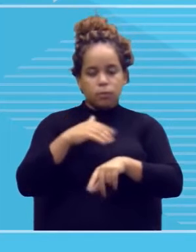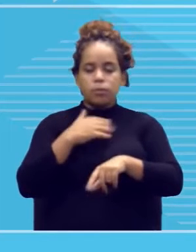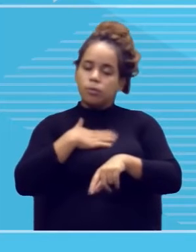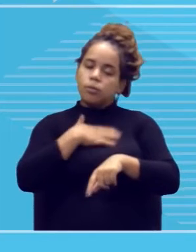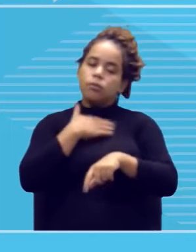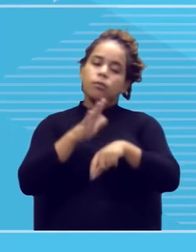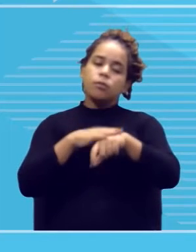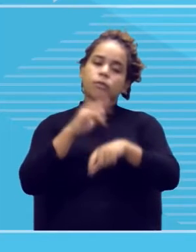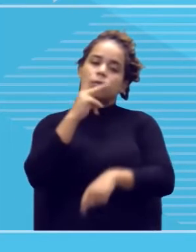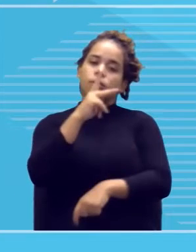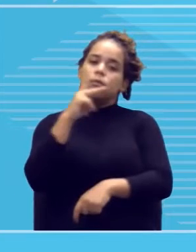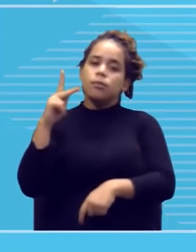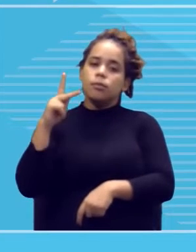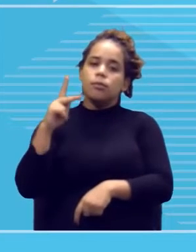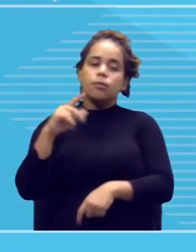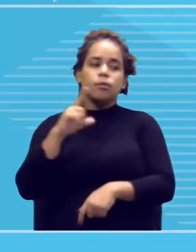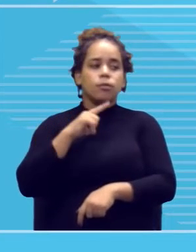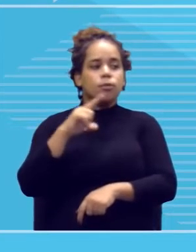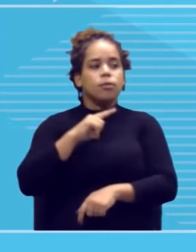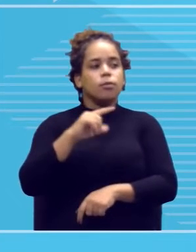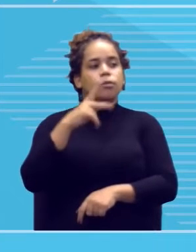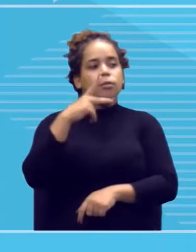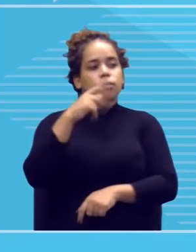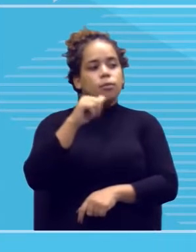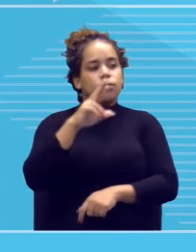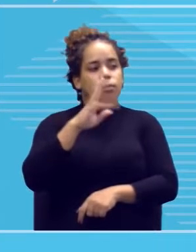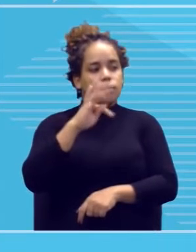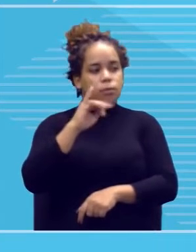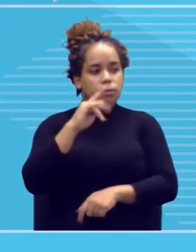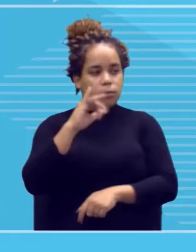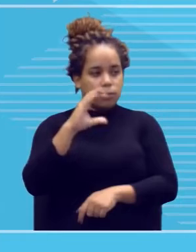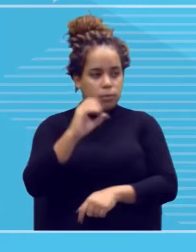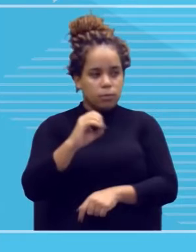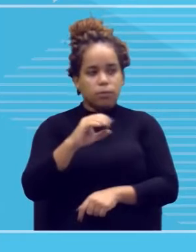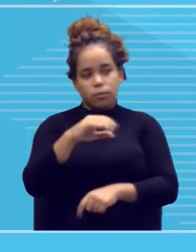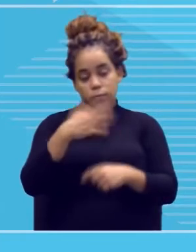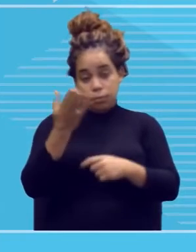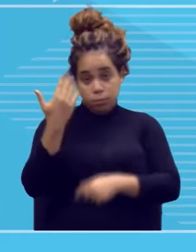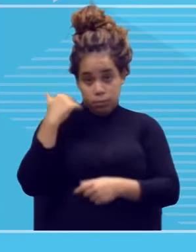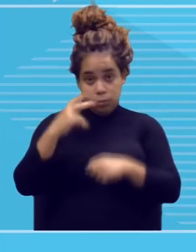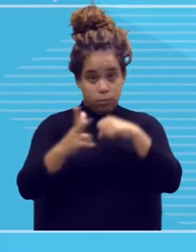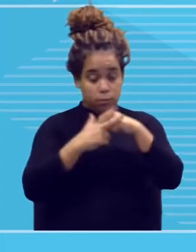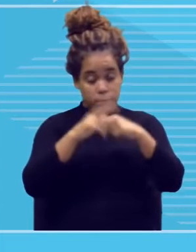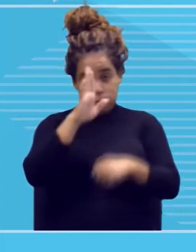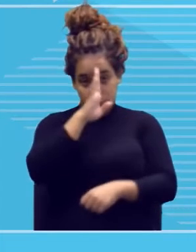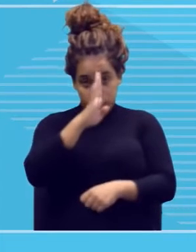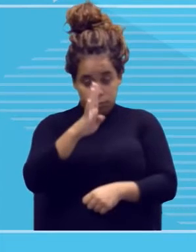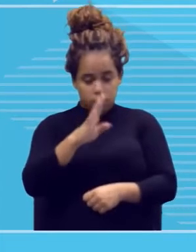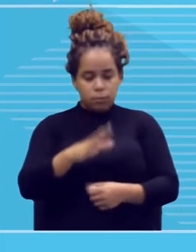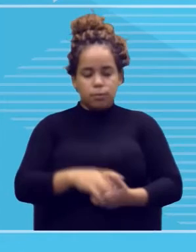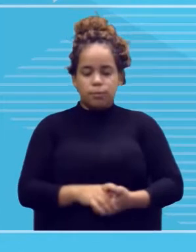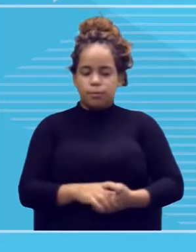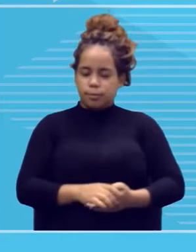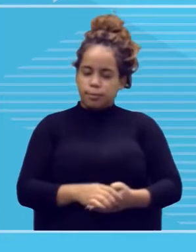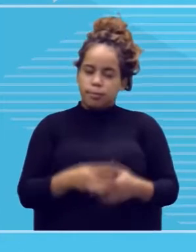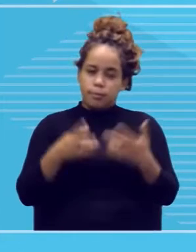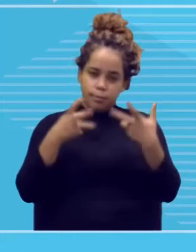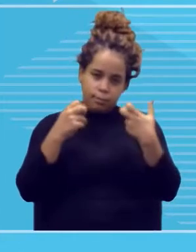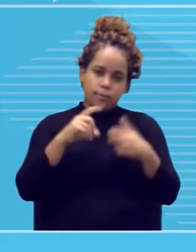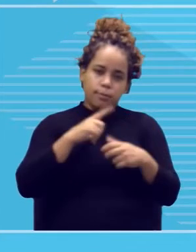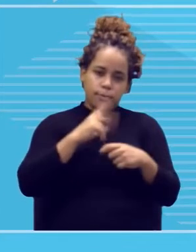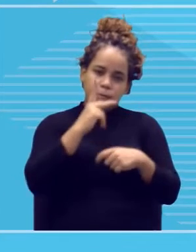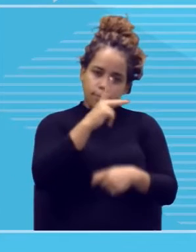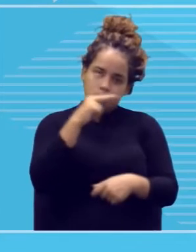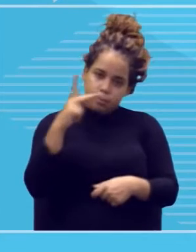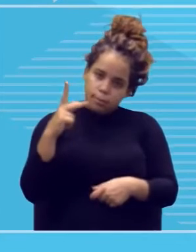PPP participe o passado do verbo principal beleza gente show de bola aí